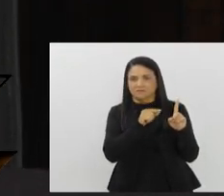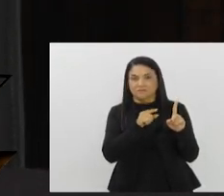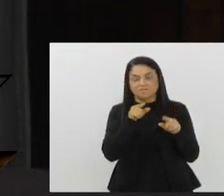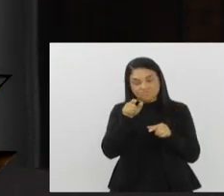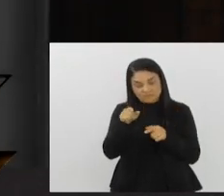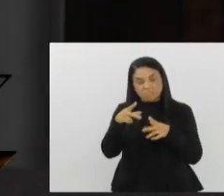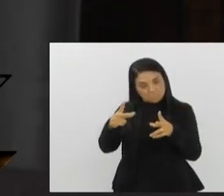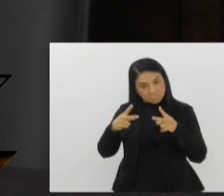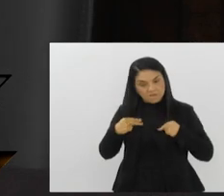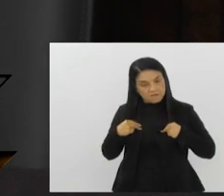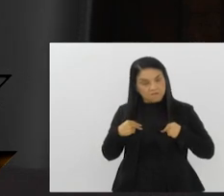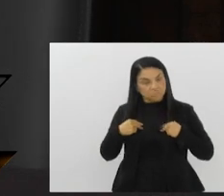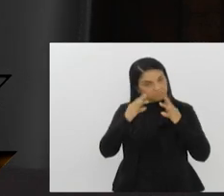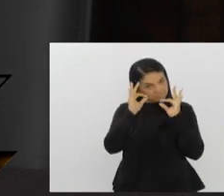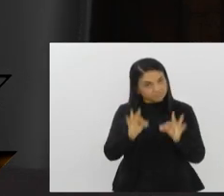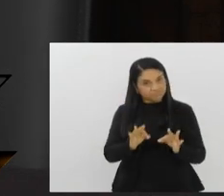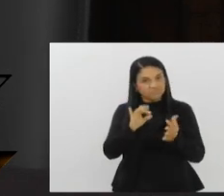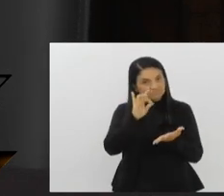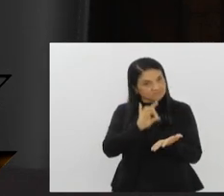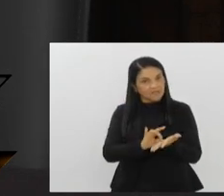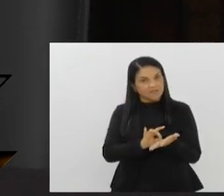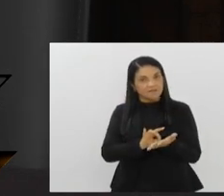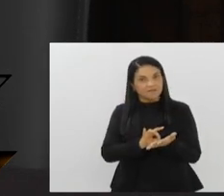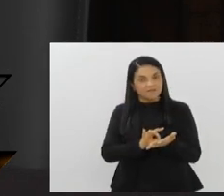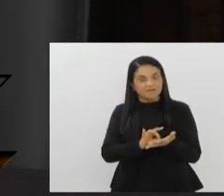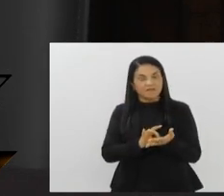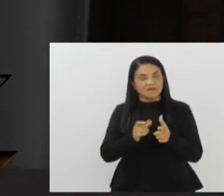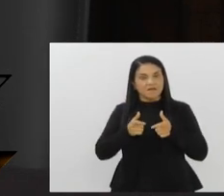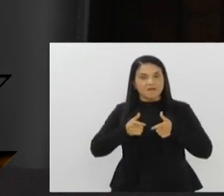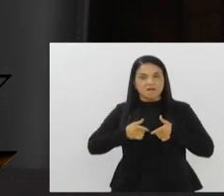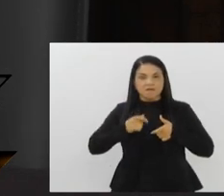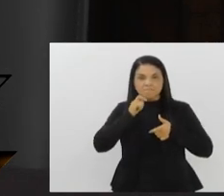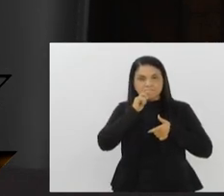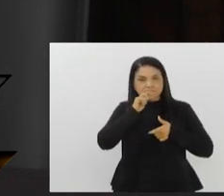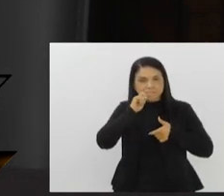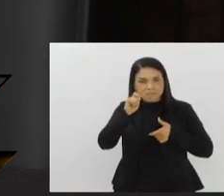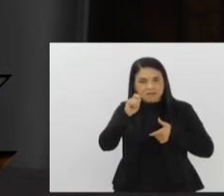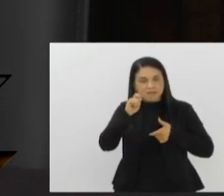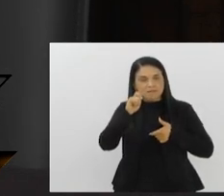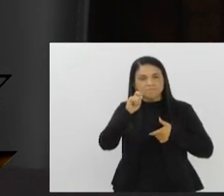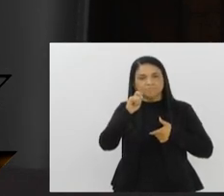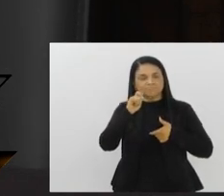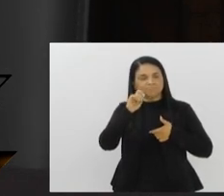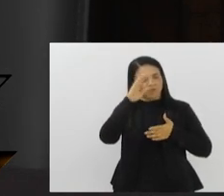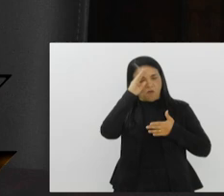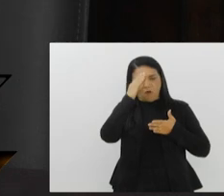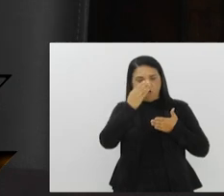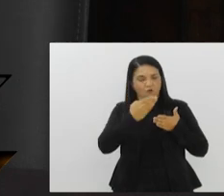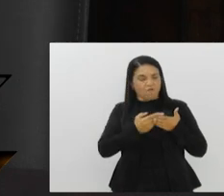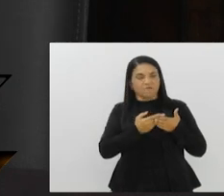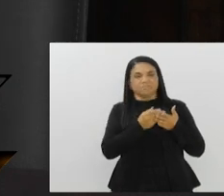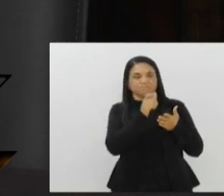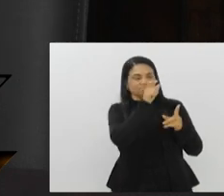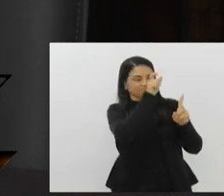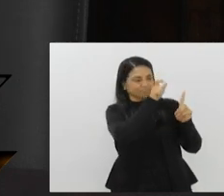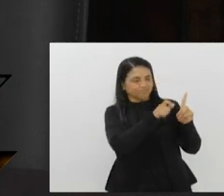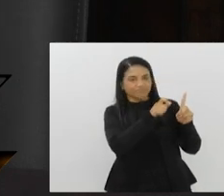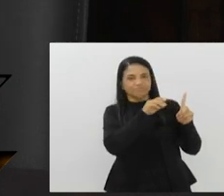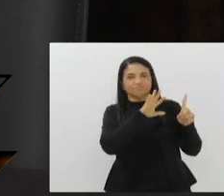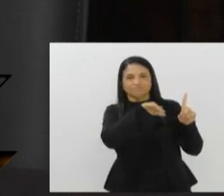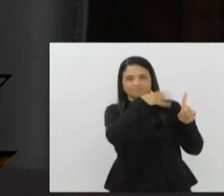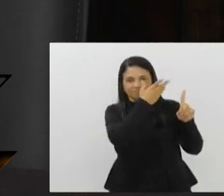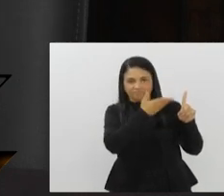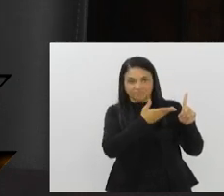a merece ou seja não poderia est confiada a melhores mãos e o Rio de Janeiro